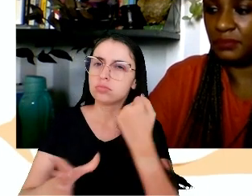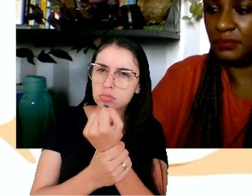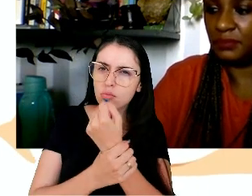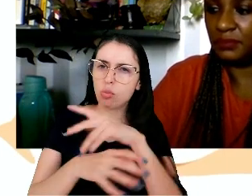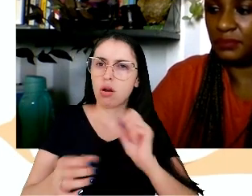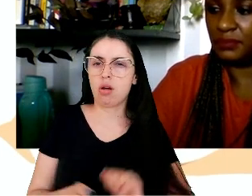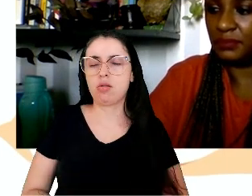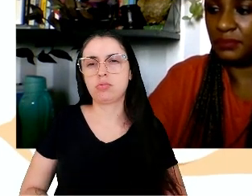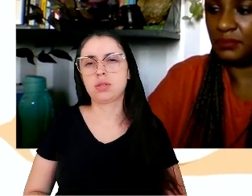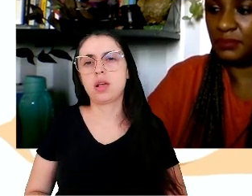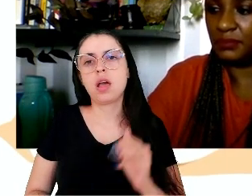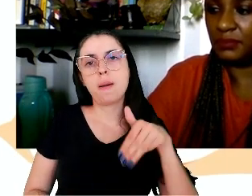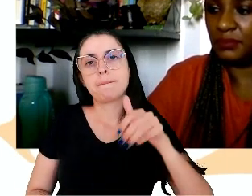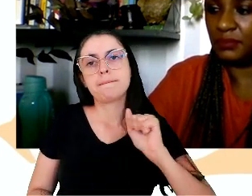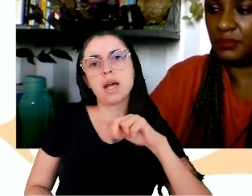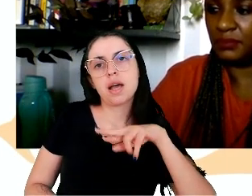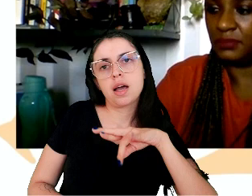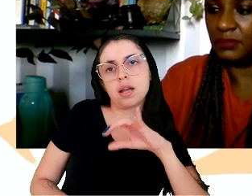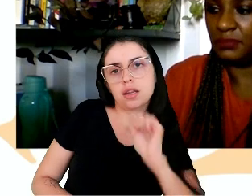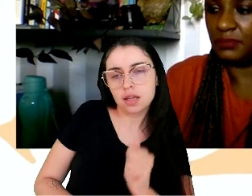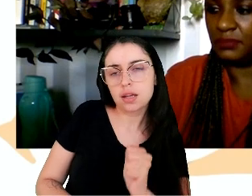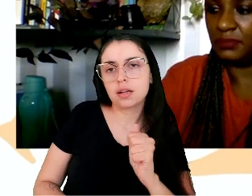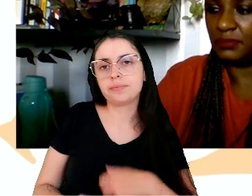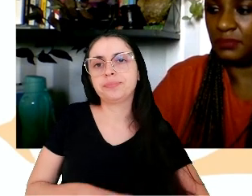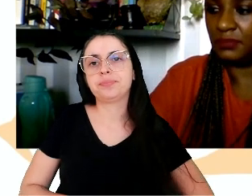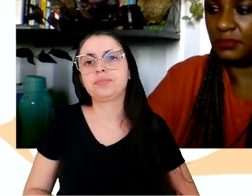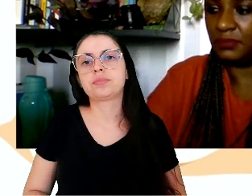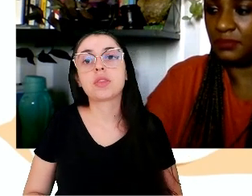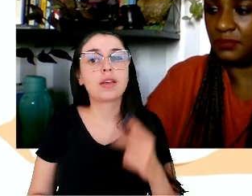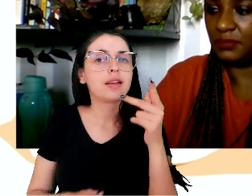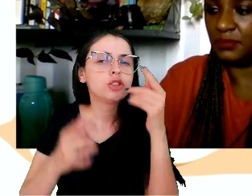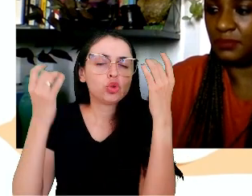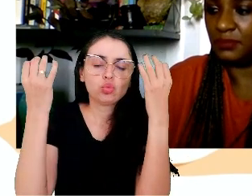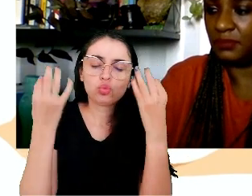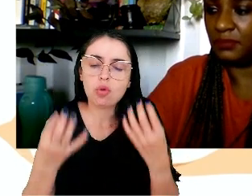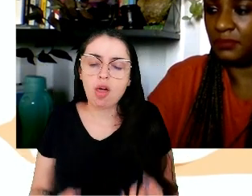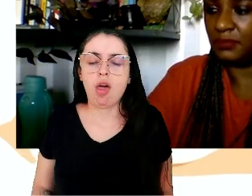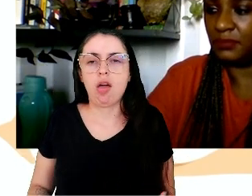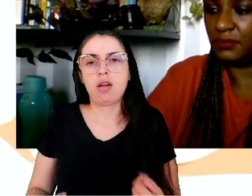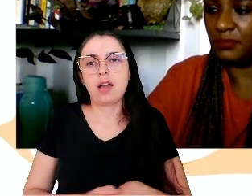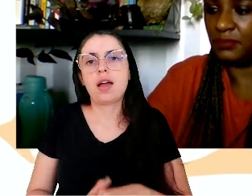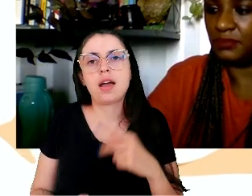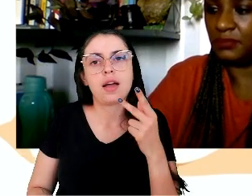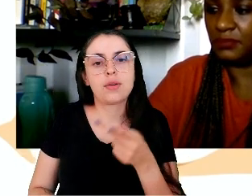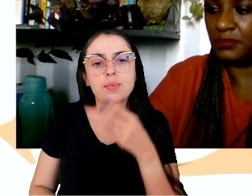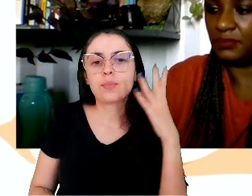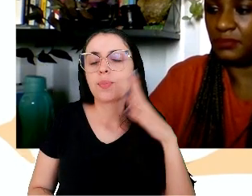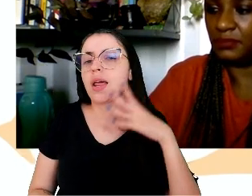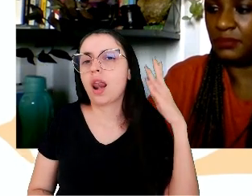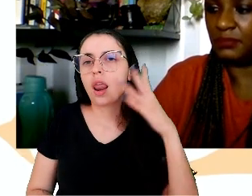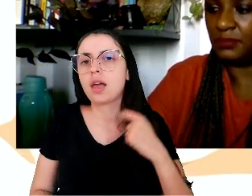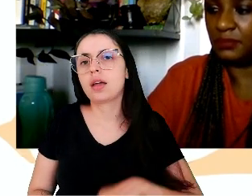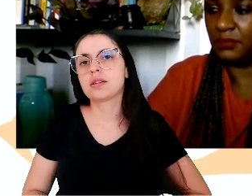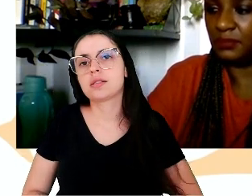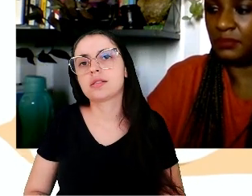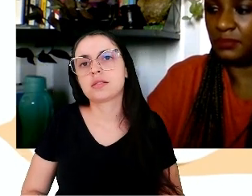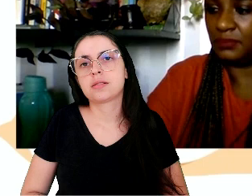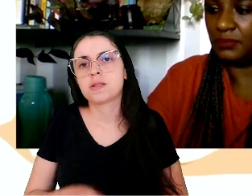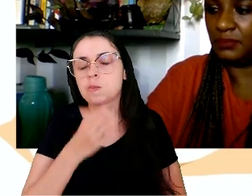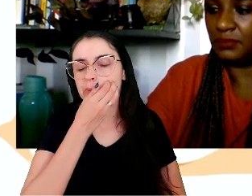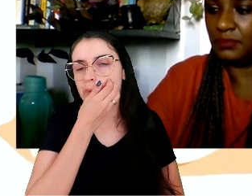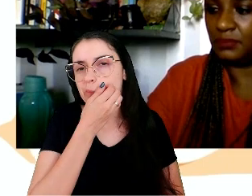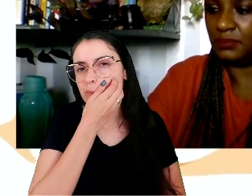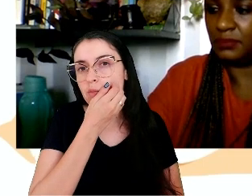a Maria Odete Santos de Souza, que elogiou muito também as palestras,